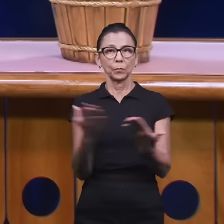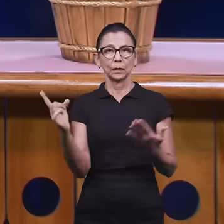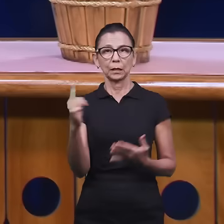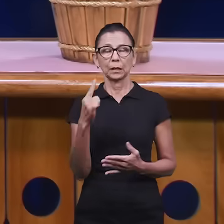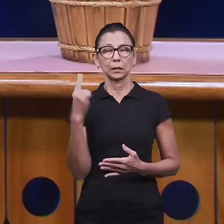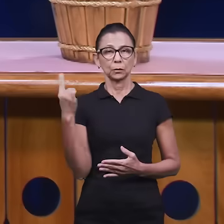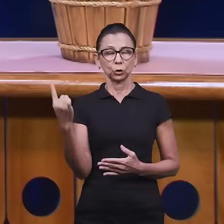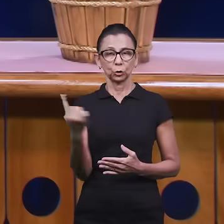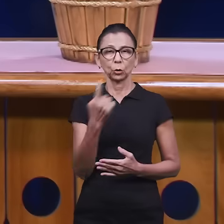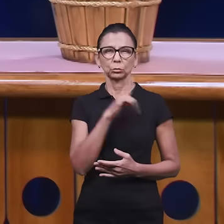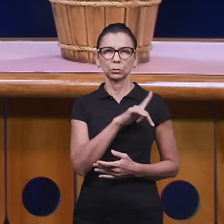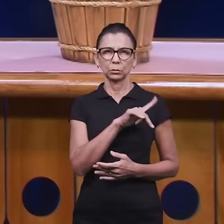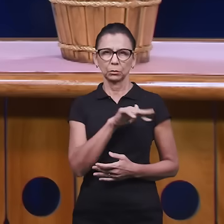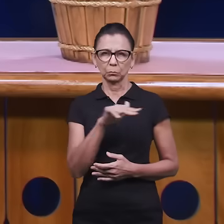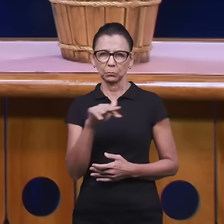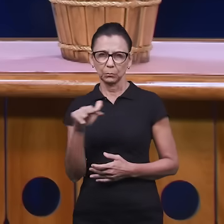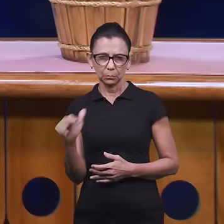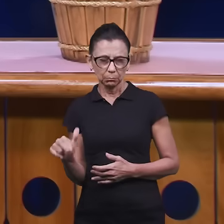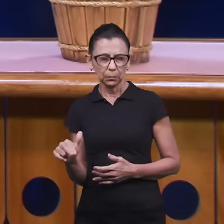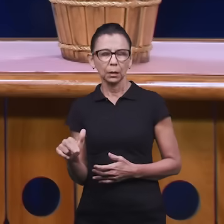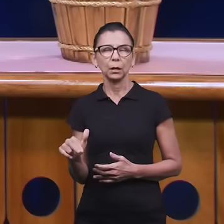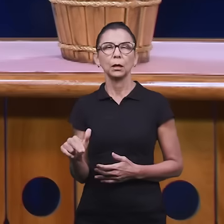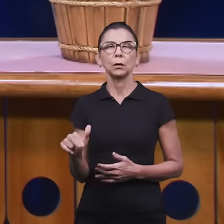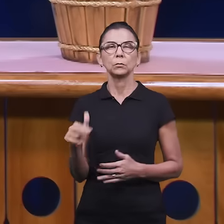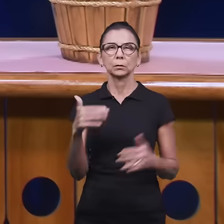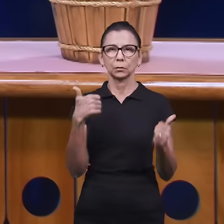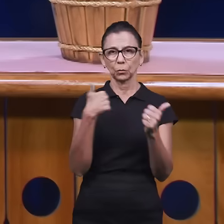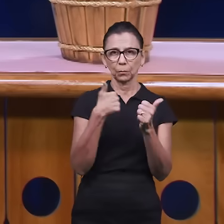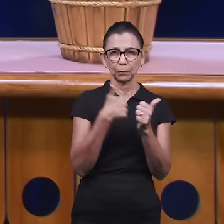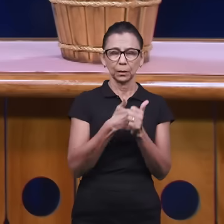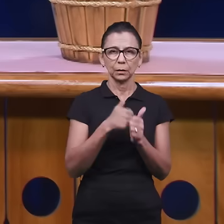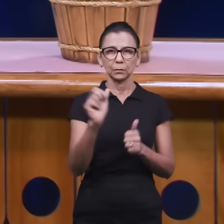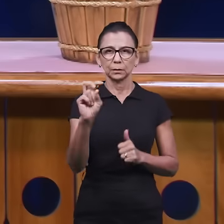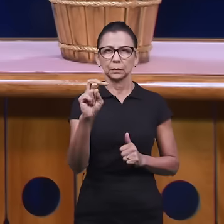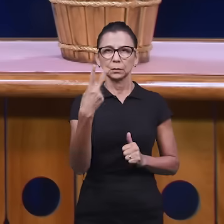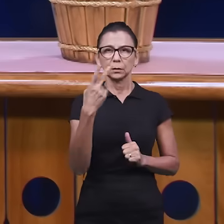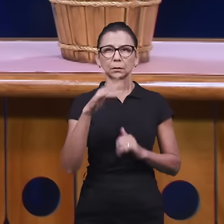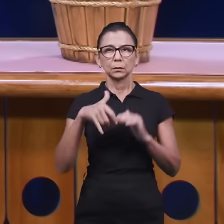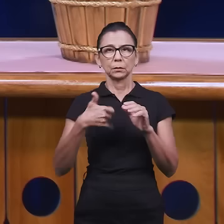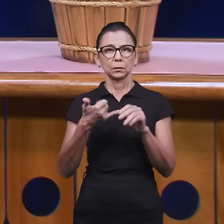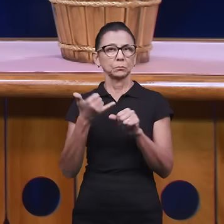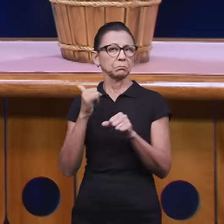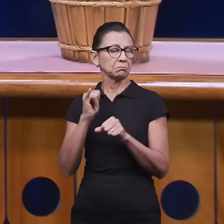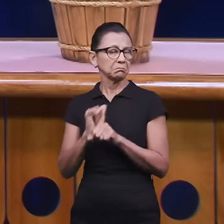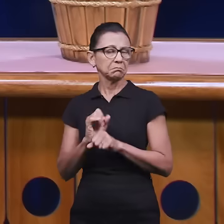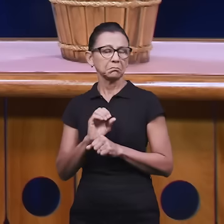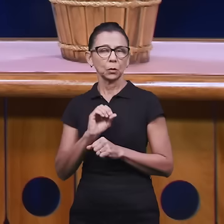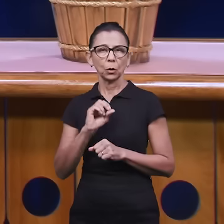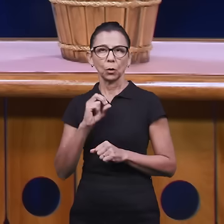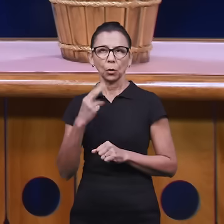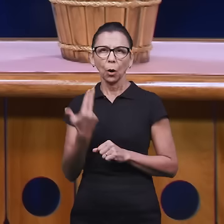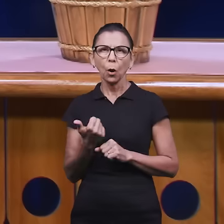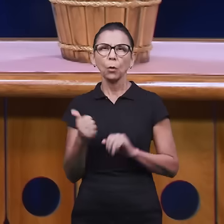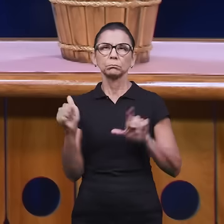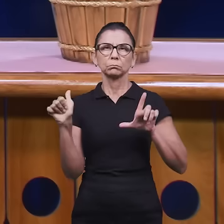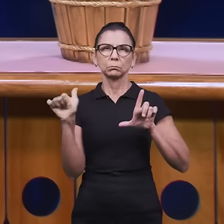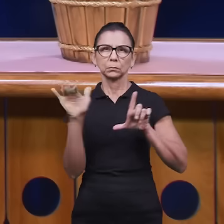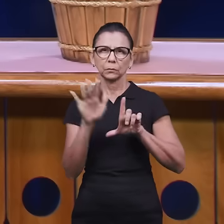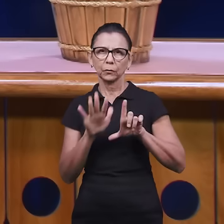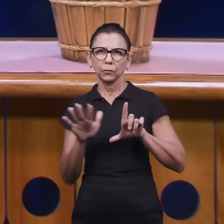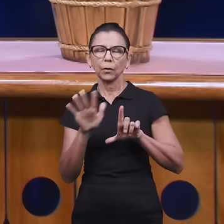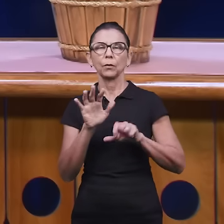Eu quero saudar a todos os nossos irmãos, todos aqueles que nos assistem pelo YouTube ou através de